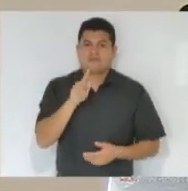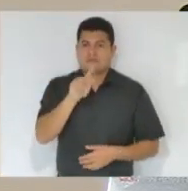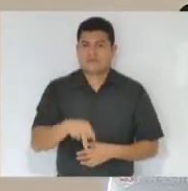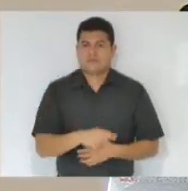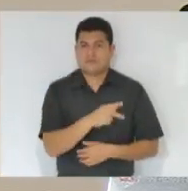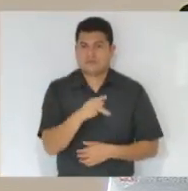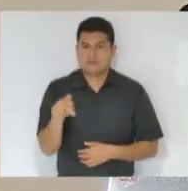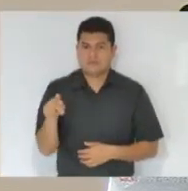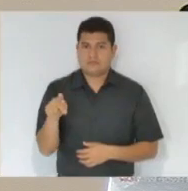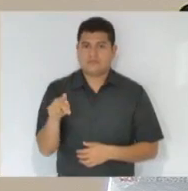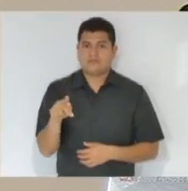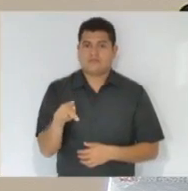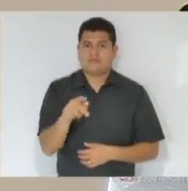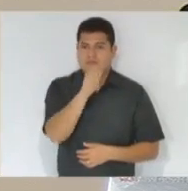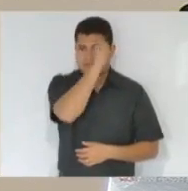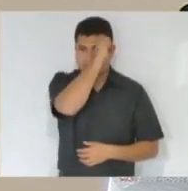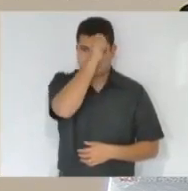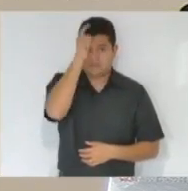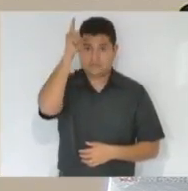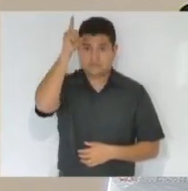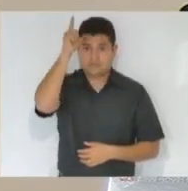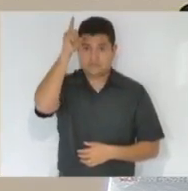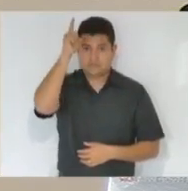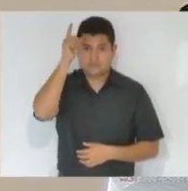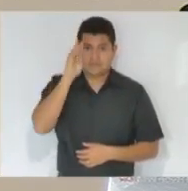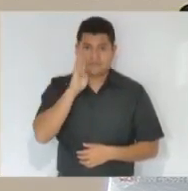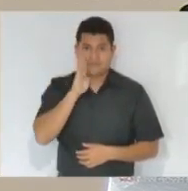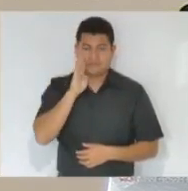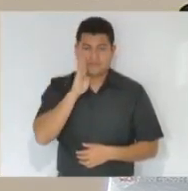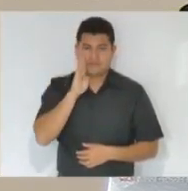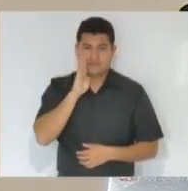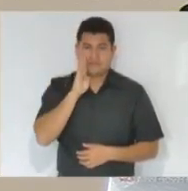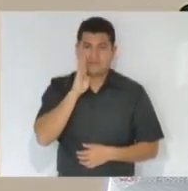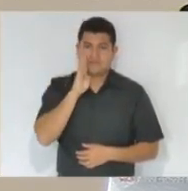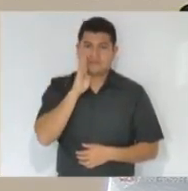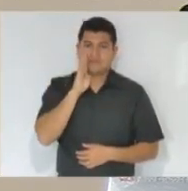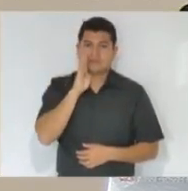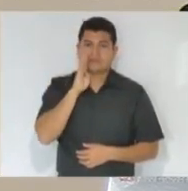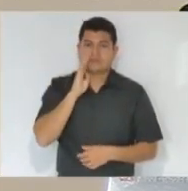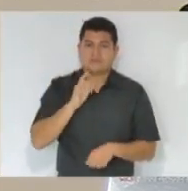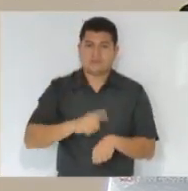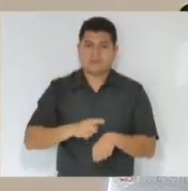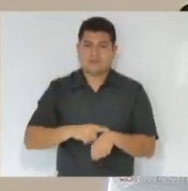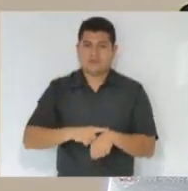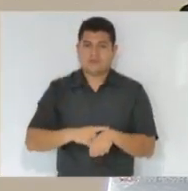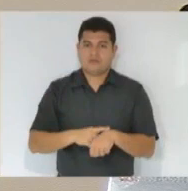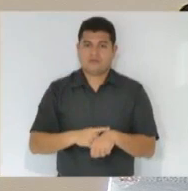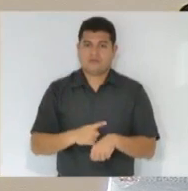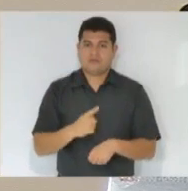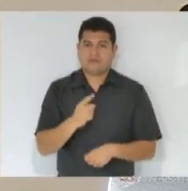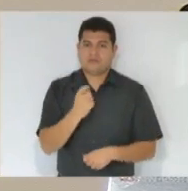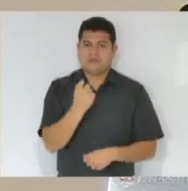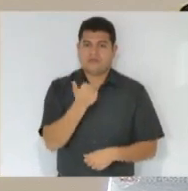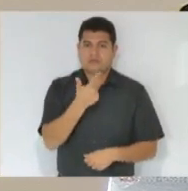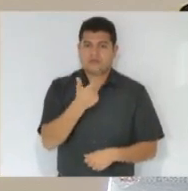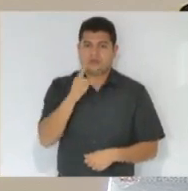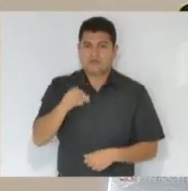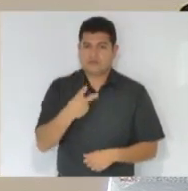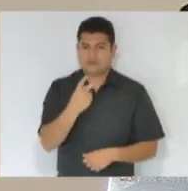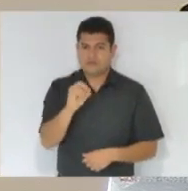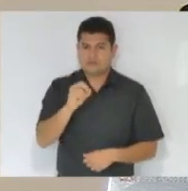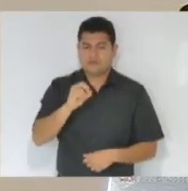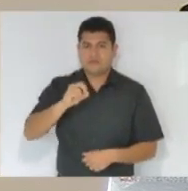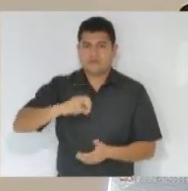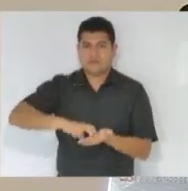Pedro Baldissera, Altair Silva e Nilson Berlanda. Às 19h20 do dia 17 do